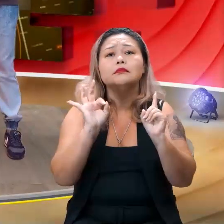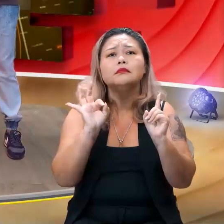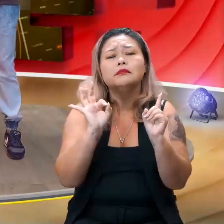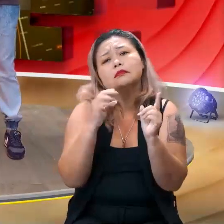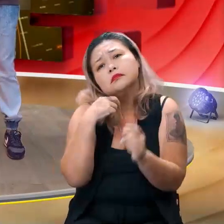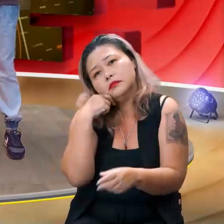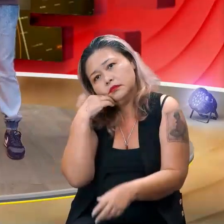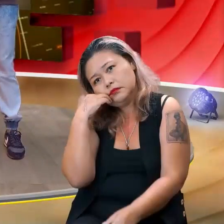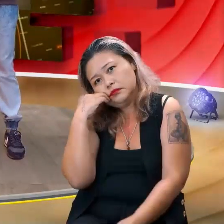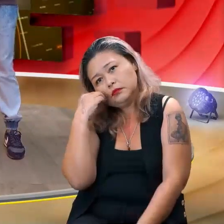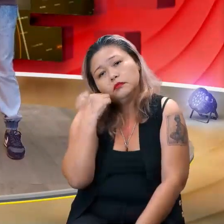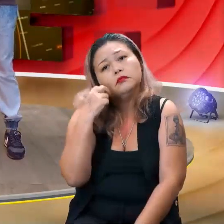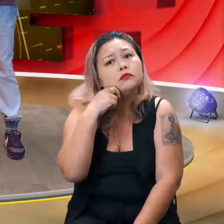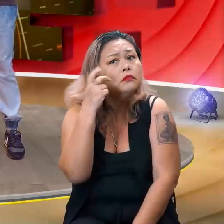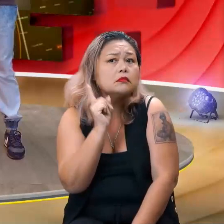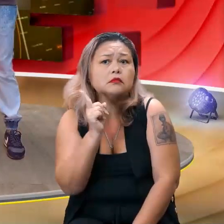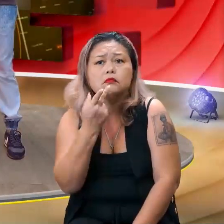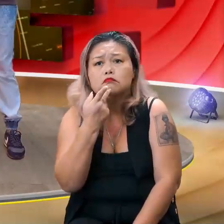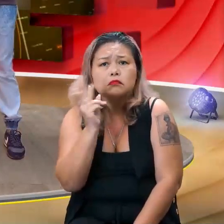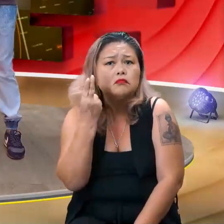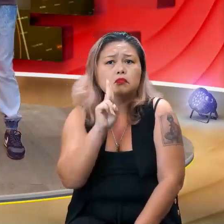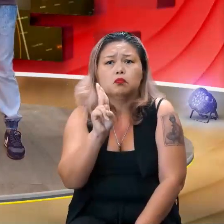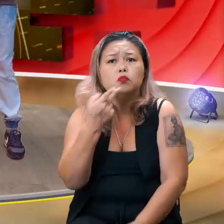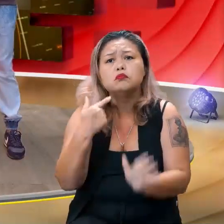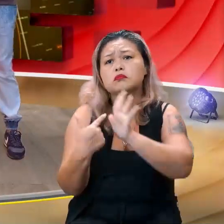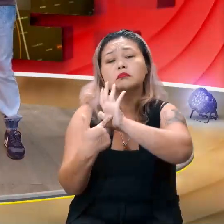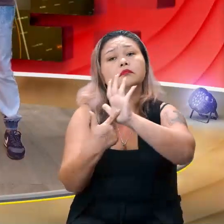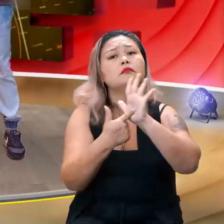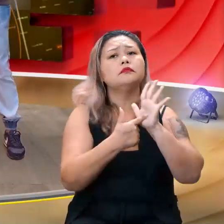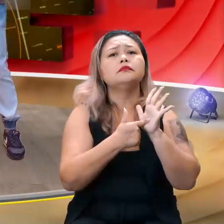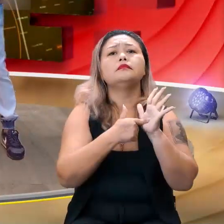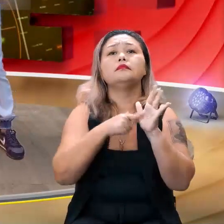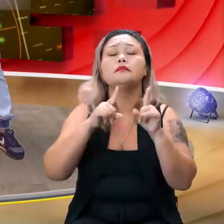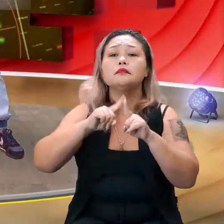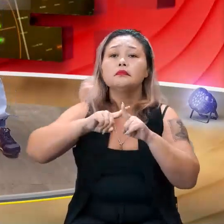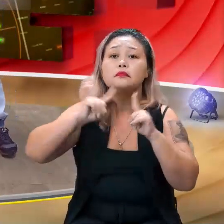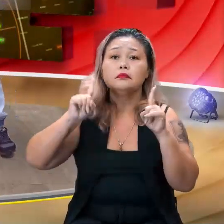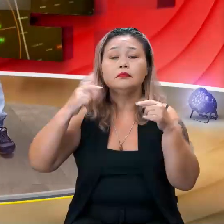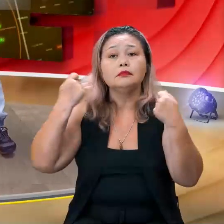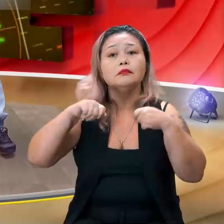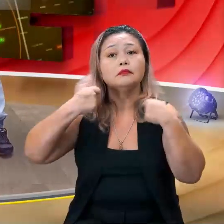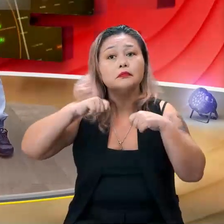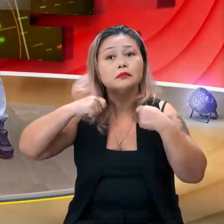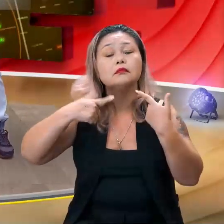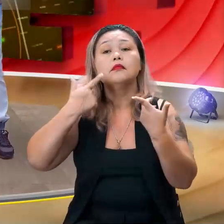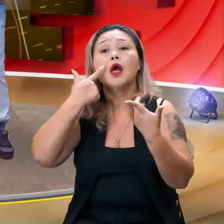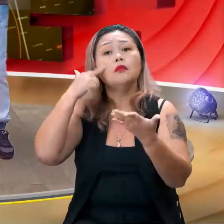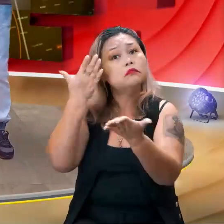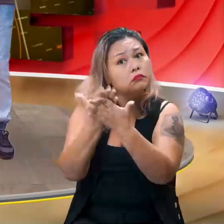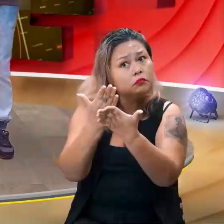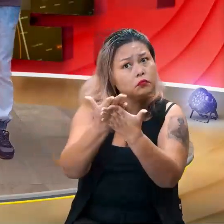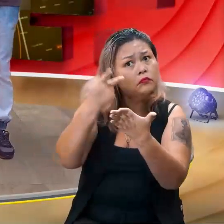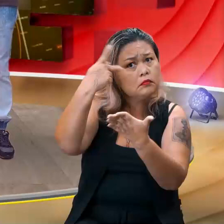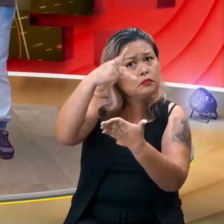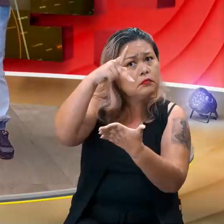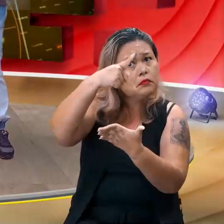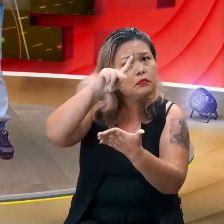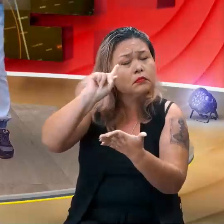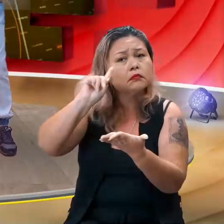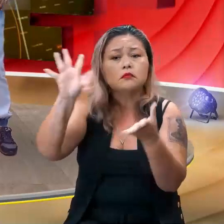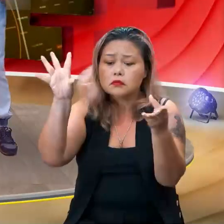tímido, vergonhoso, não quero que fale meu nome, não quero que mostre. Mas a gente precisa que vocês façam para estudar. É para você mesmo, seu